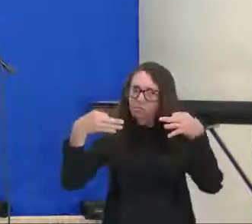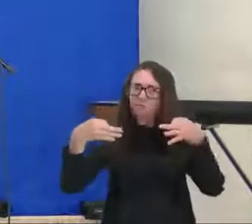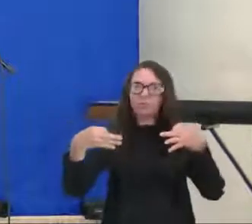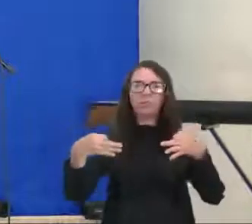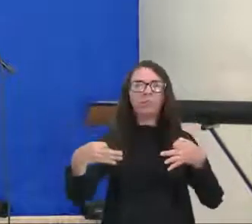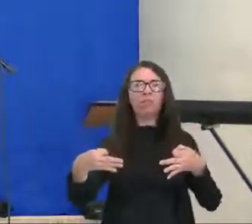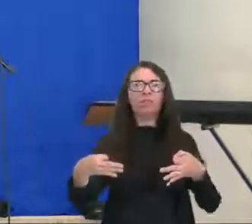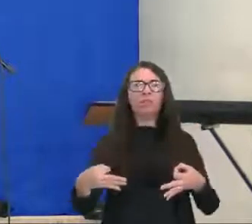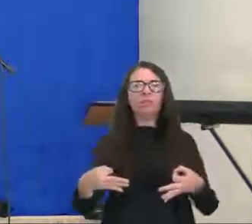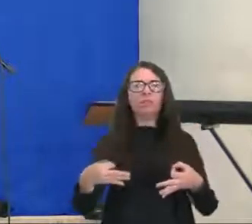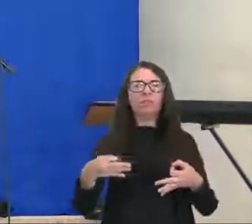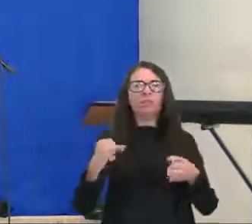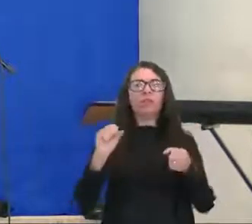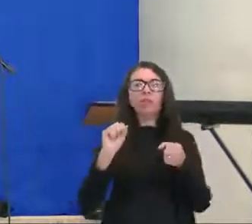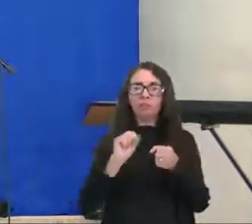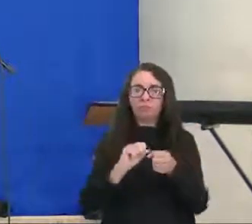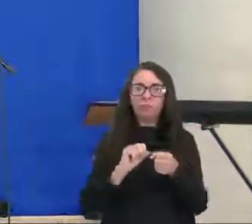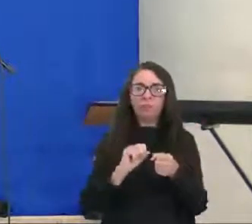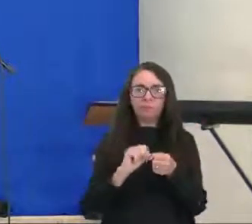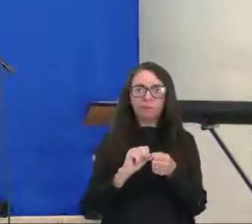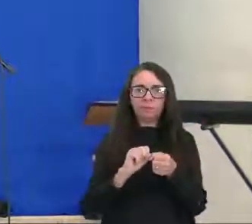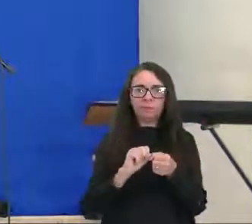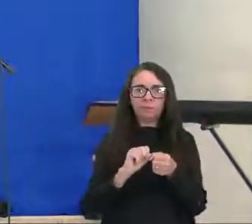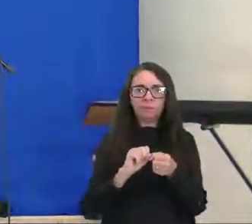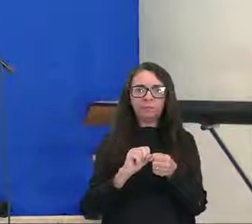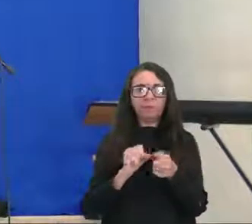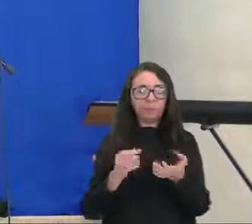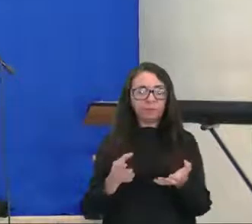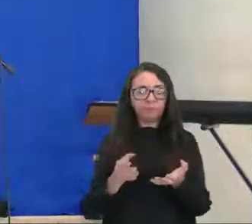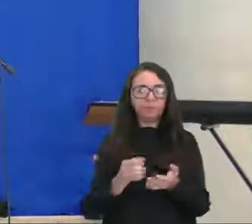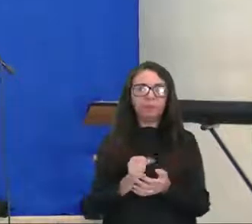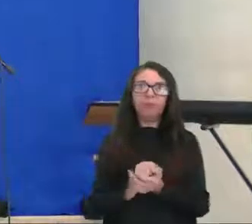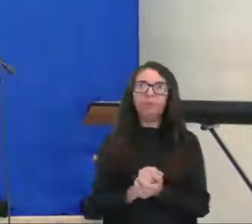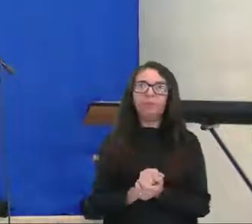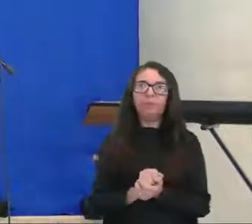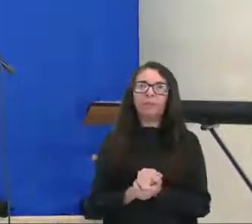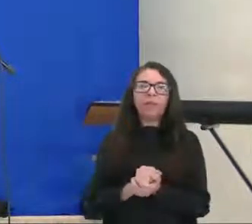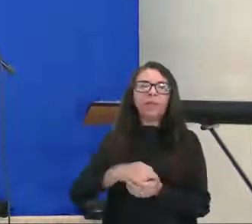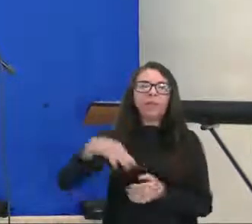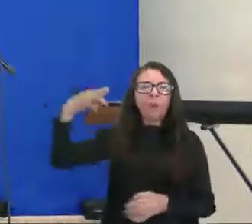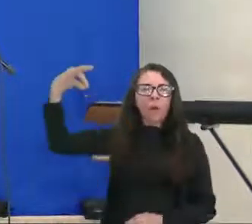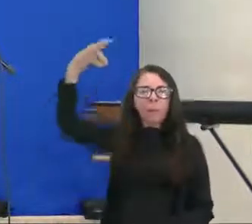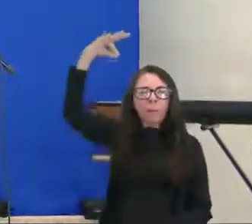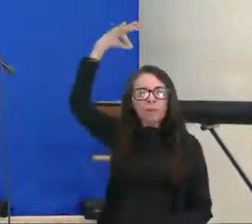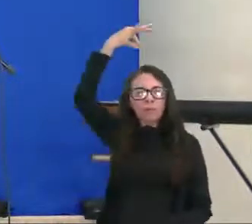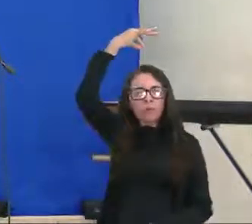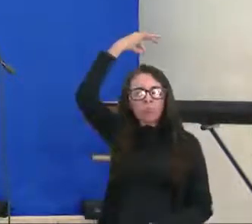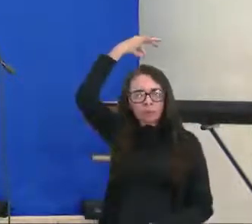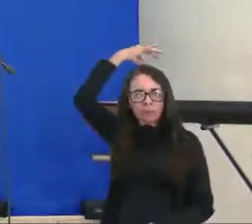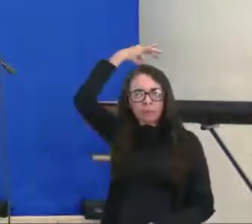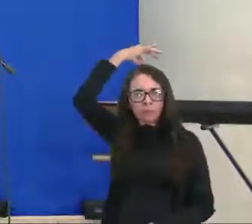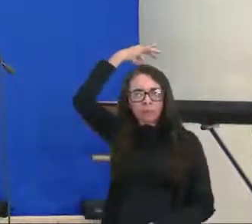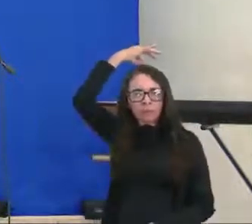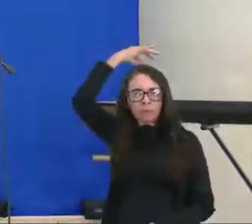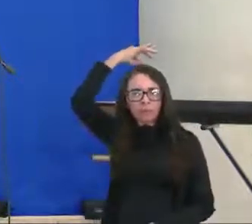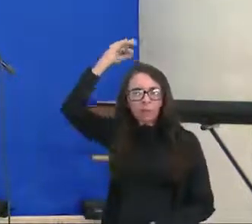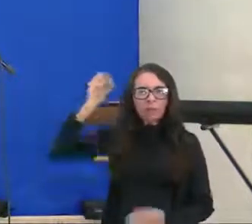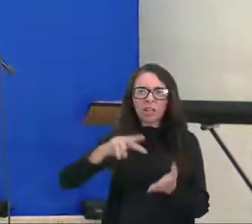é o dom, como está escrito. É um dom, como está escrito em Atos